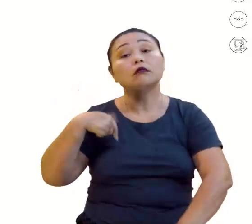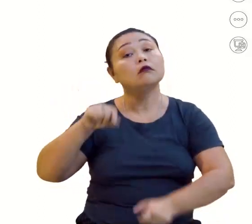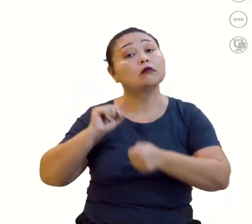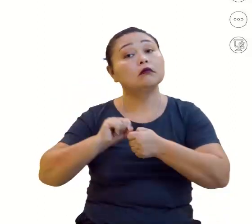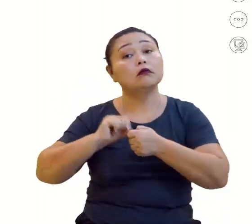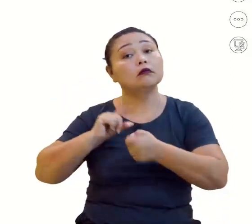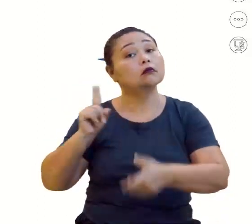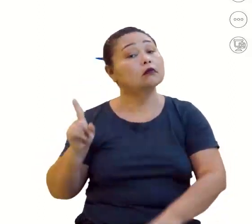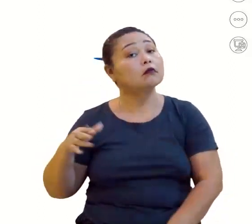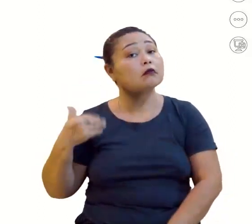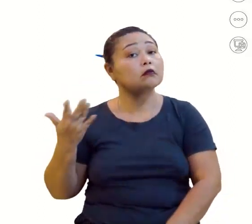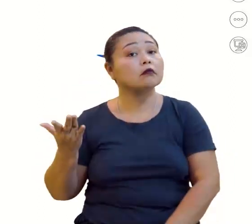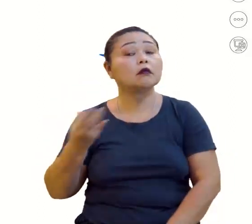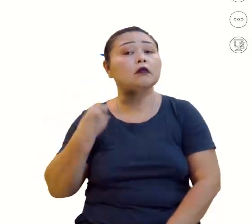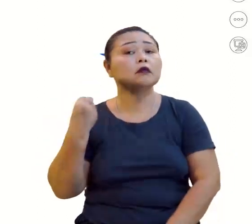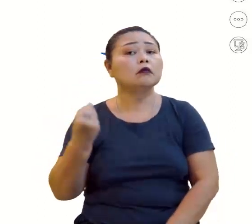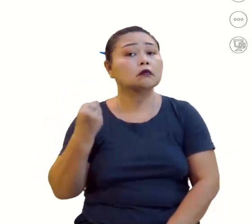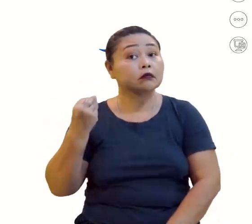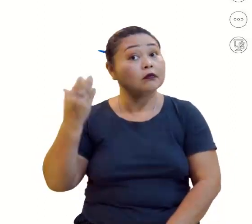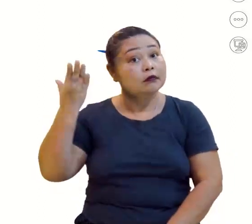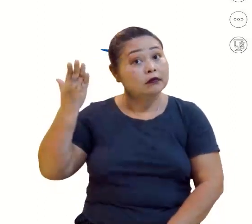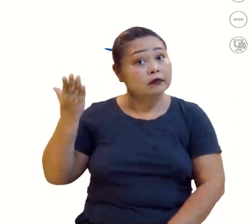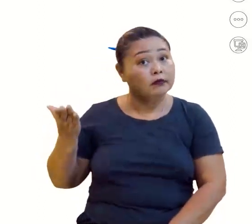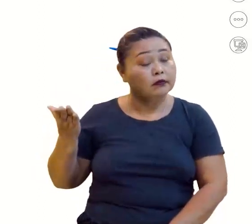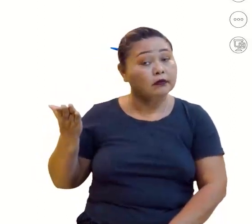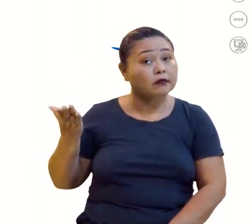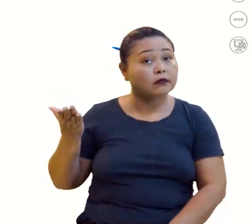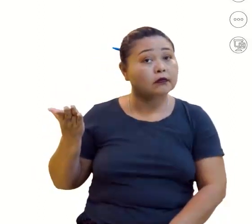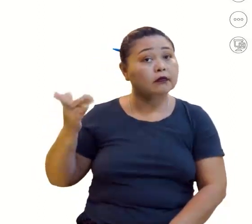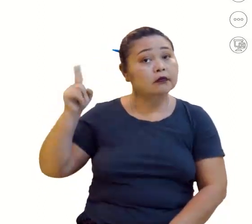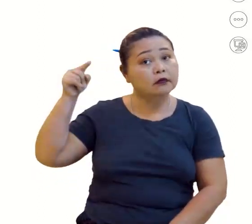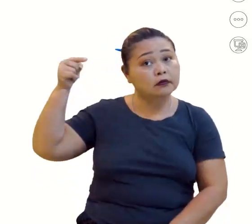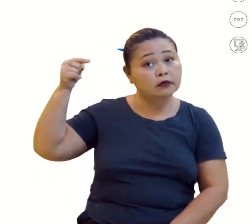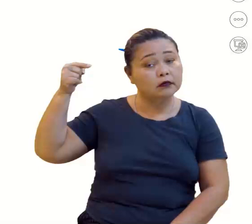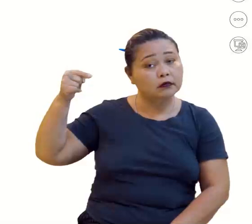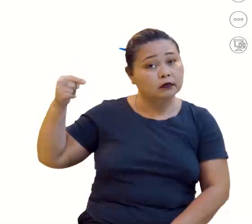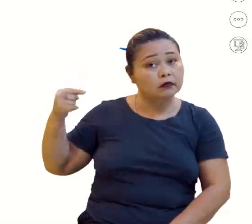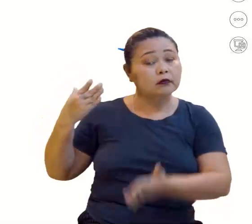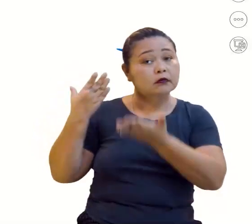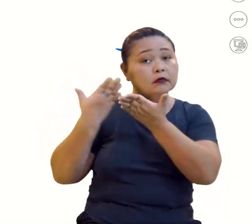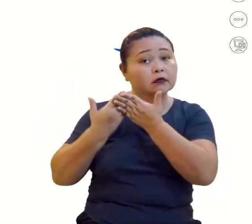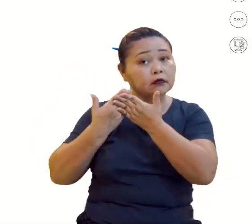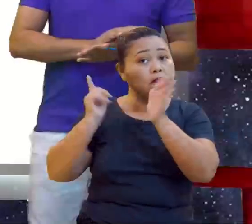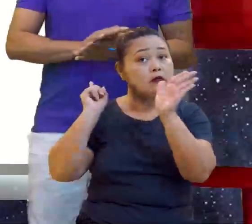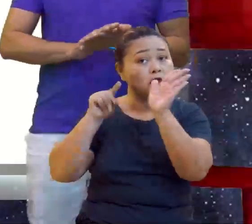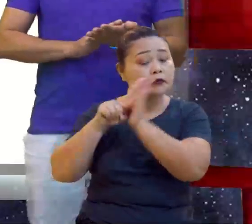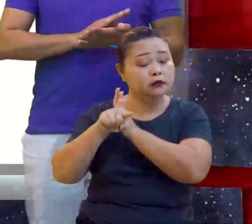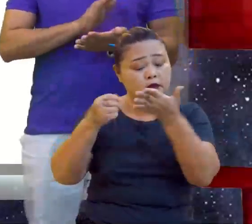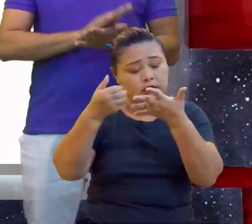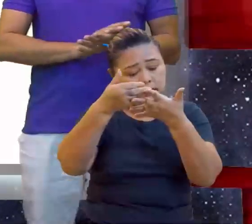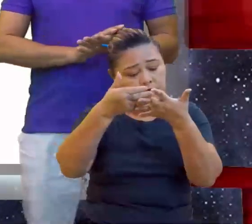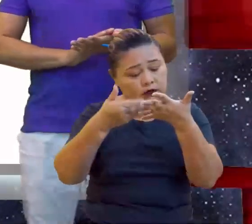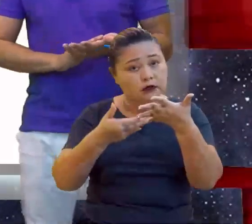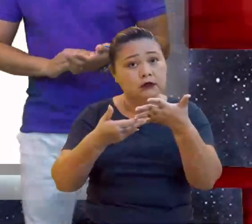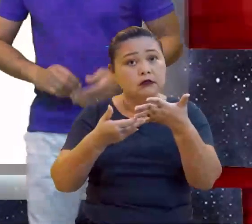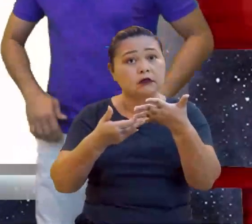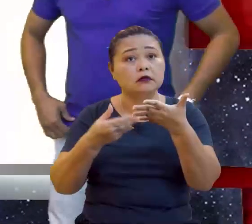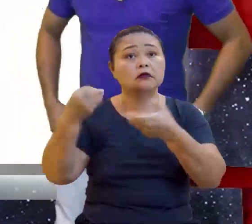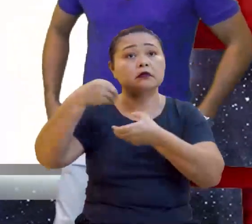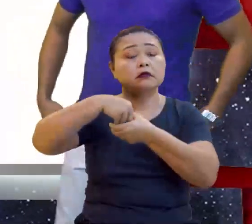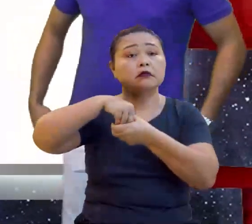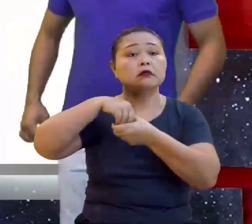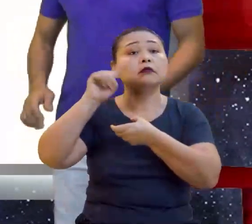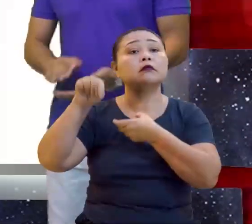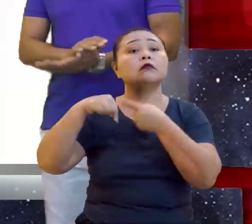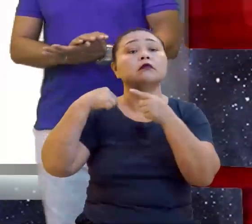entendeu? Então, com base nisso, né, a gente viu aqui que a gente fez um estudo da questão, não foi? Um estudo da questão. Dentro desse estudo,